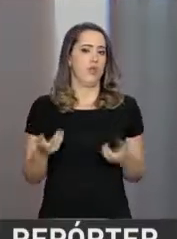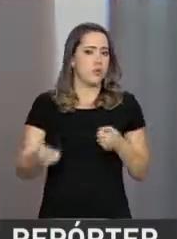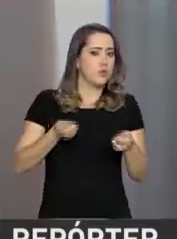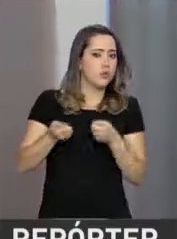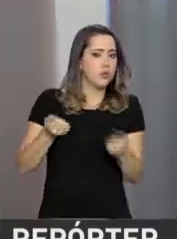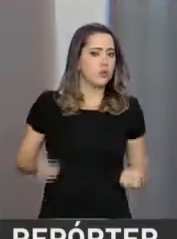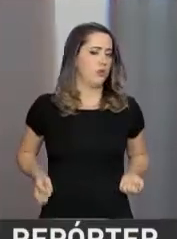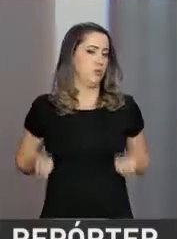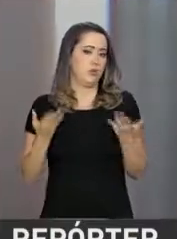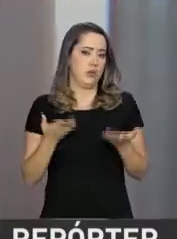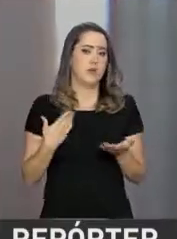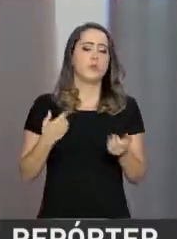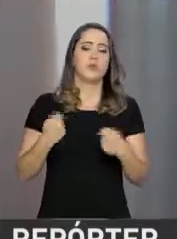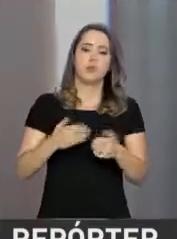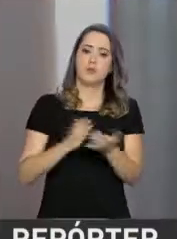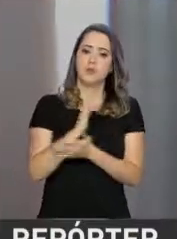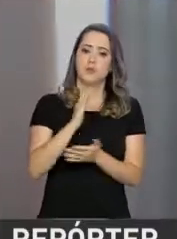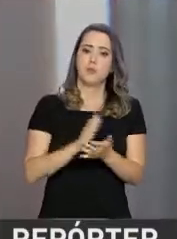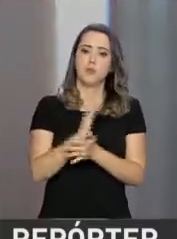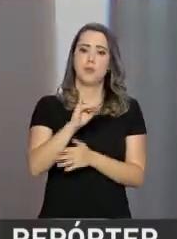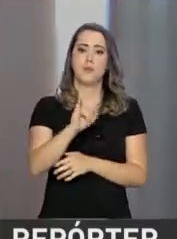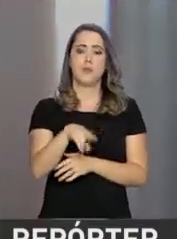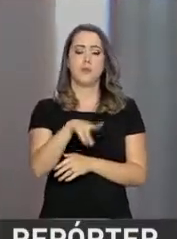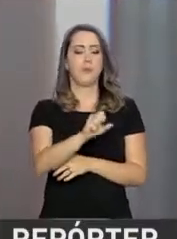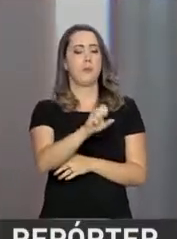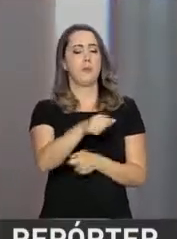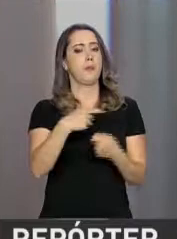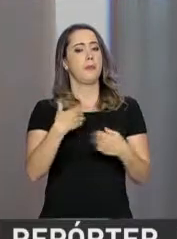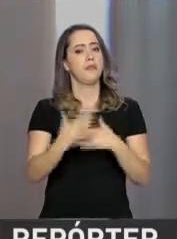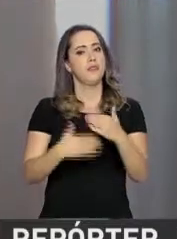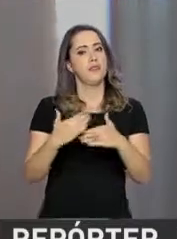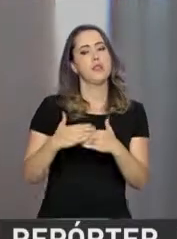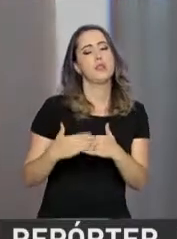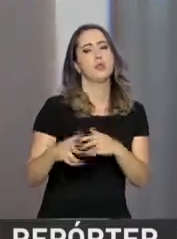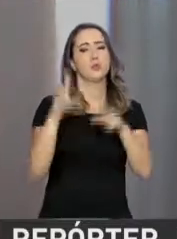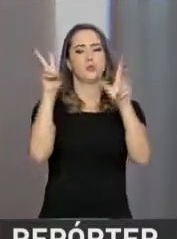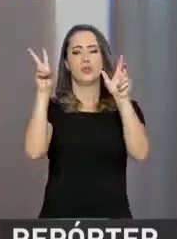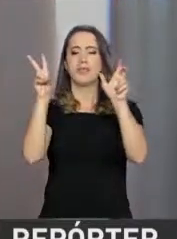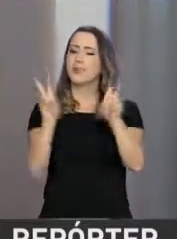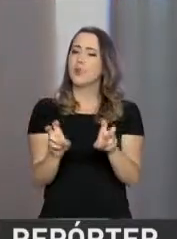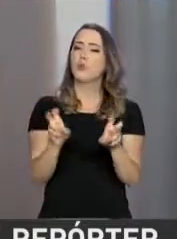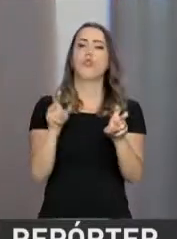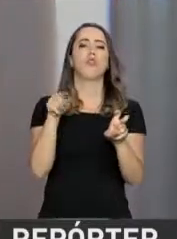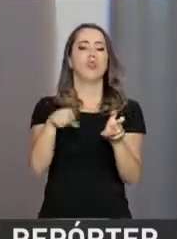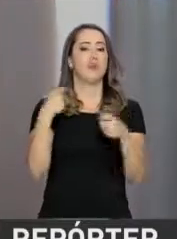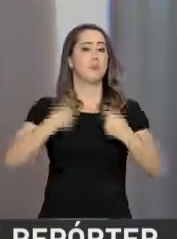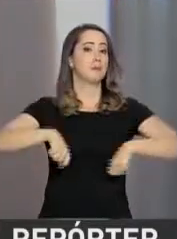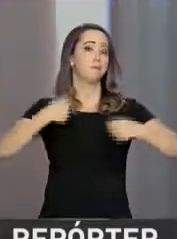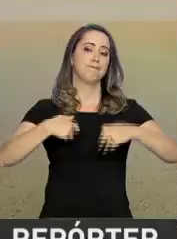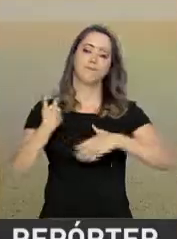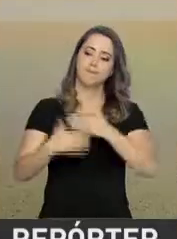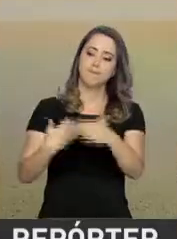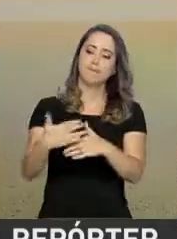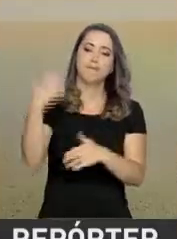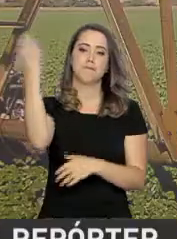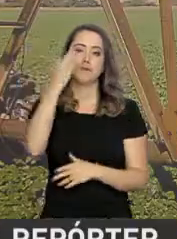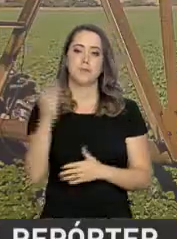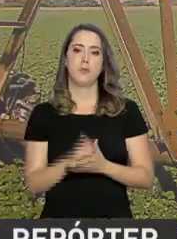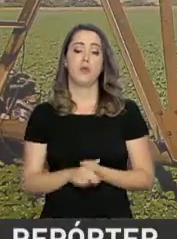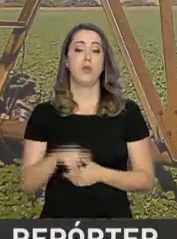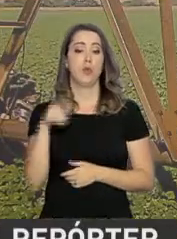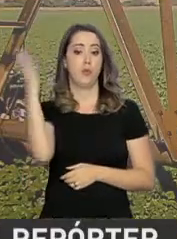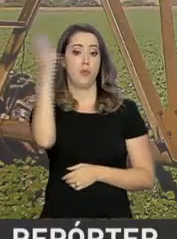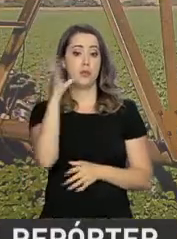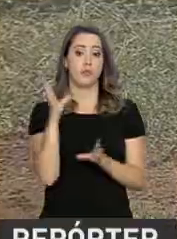com a aprovação da reforma da previdência que continua sendo um tema absolutamente necessário para o país o brasil fechou